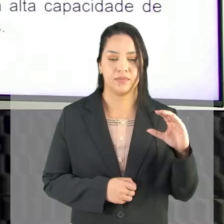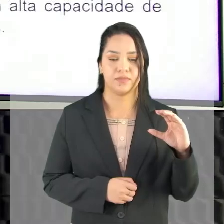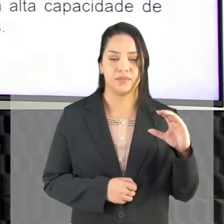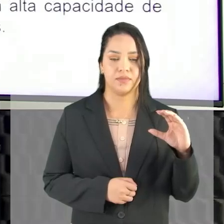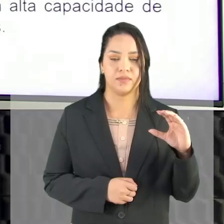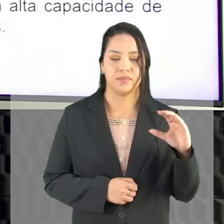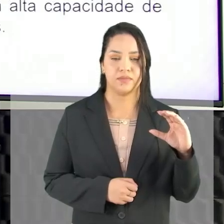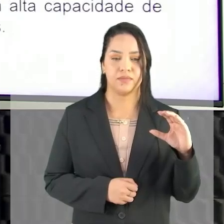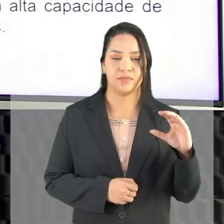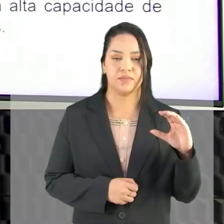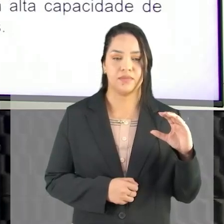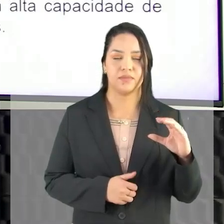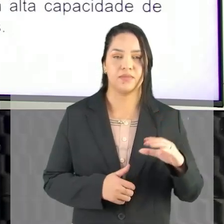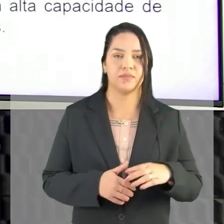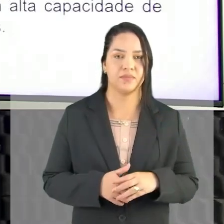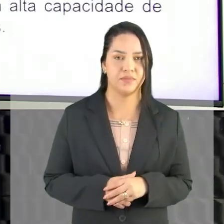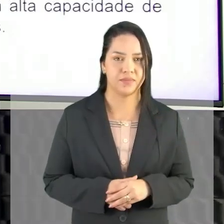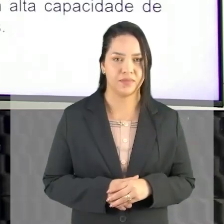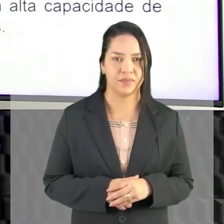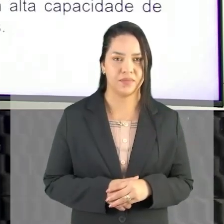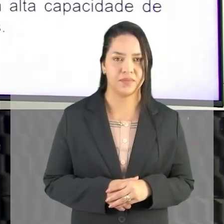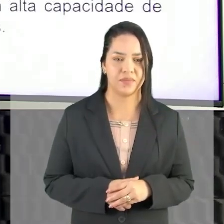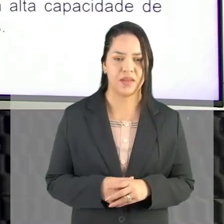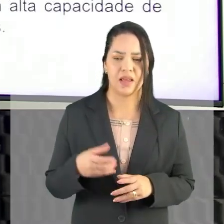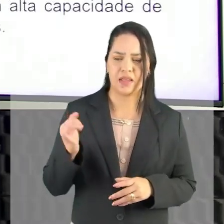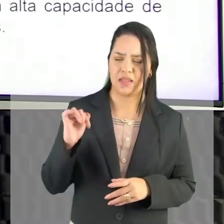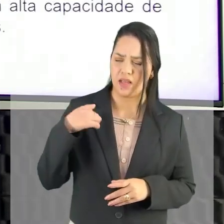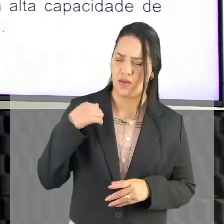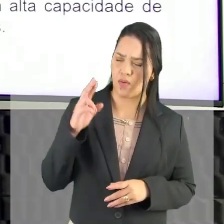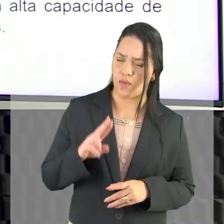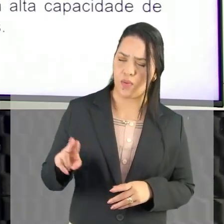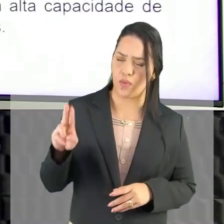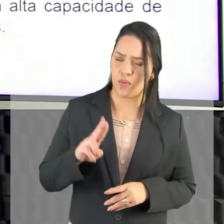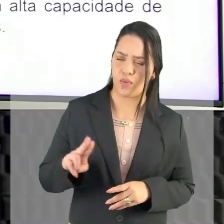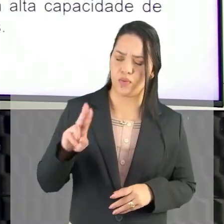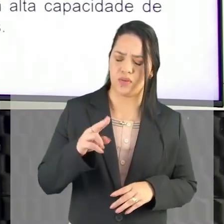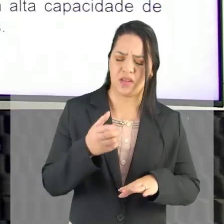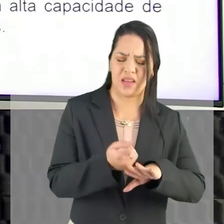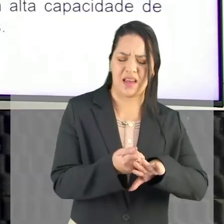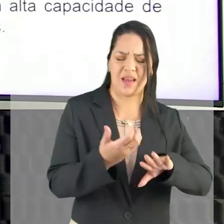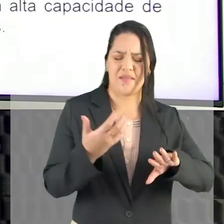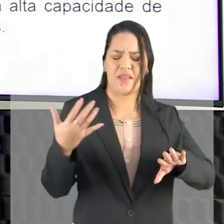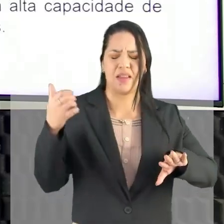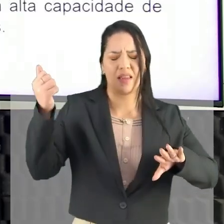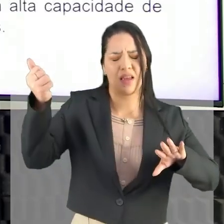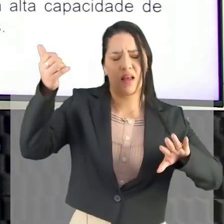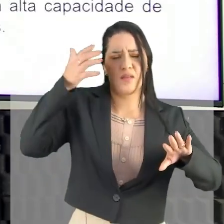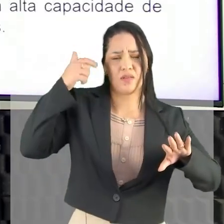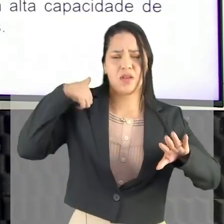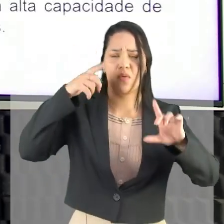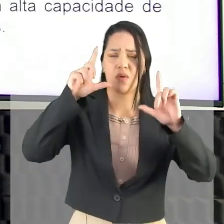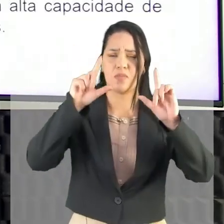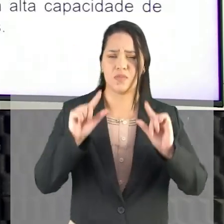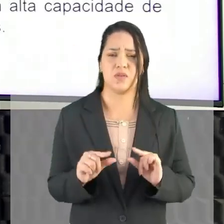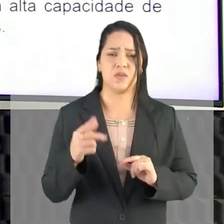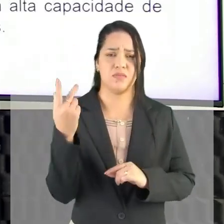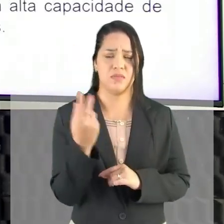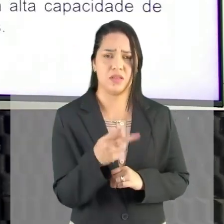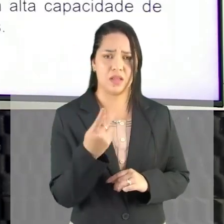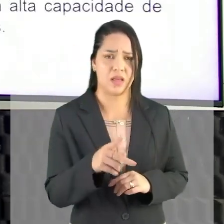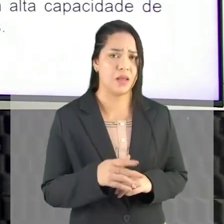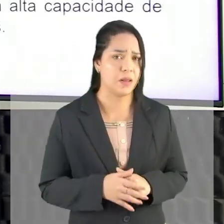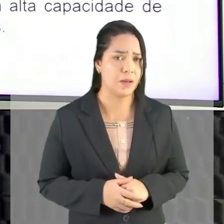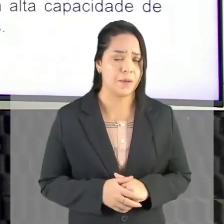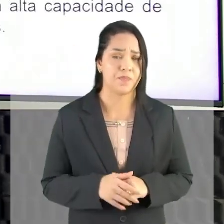de reflexão no topo dos edifícios. Se eu uso materiais que refletem a luz, eu reduzo a absorção dela.